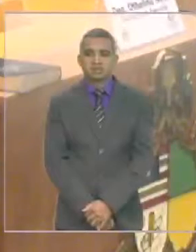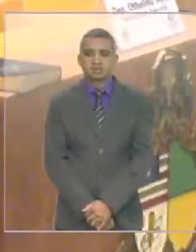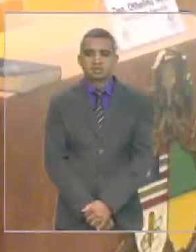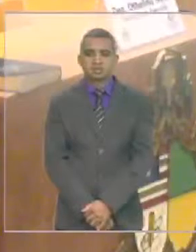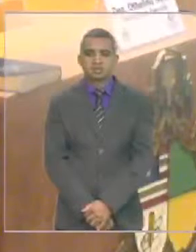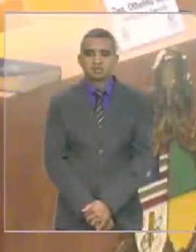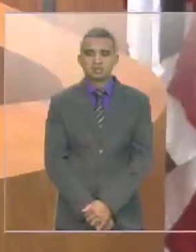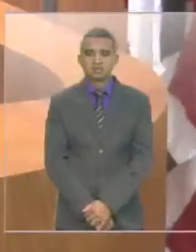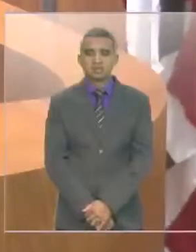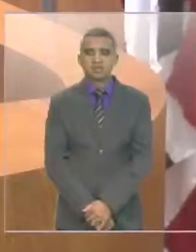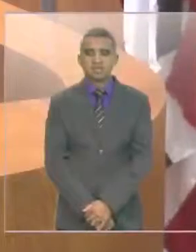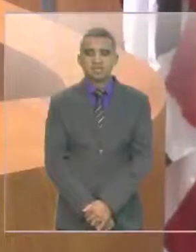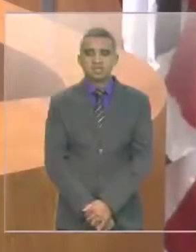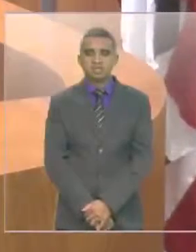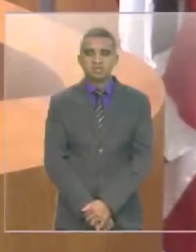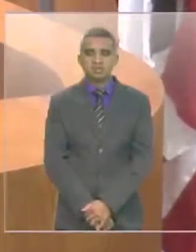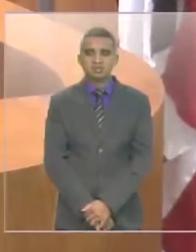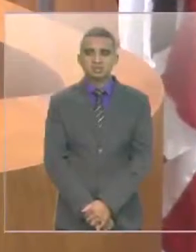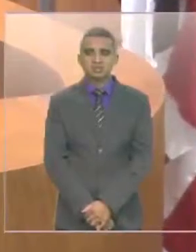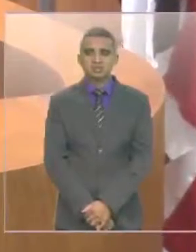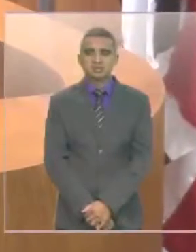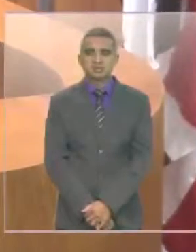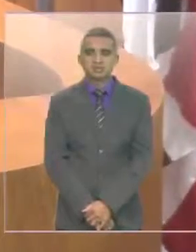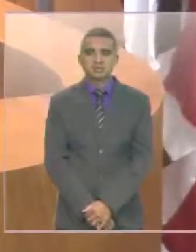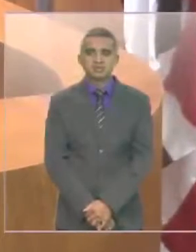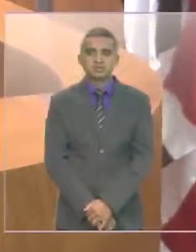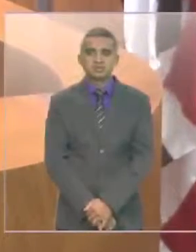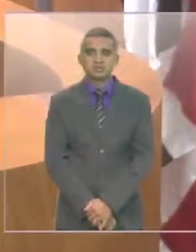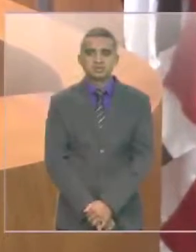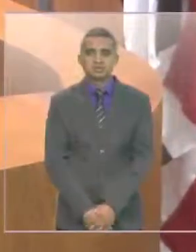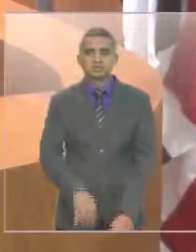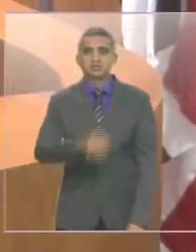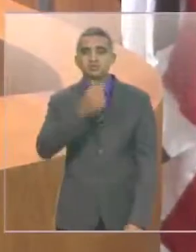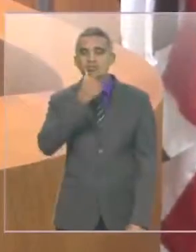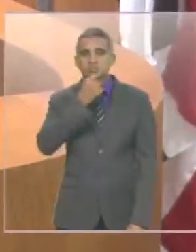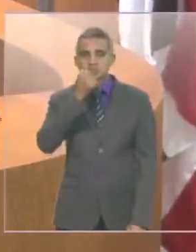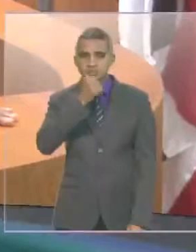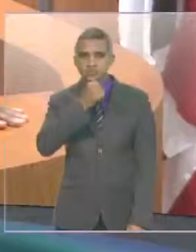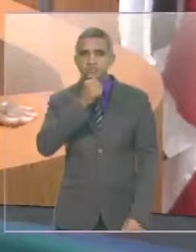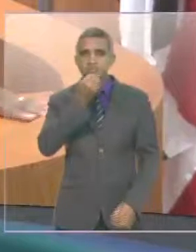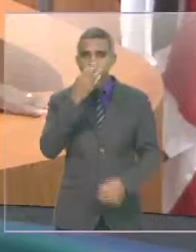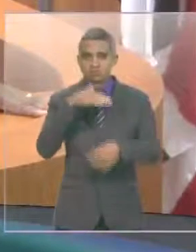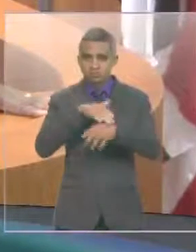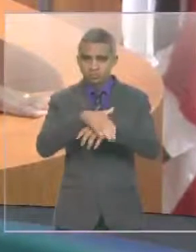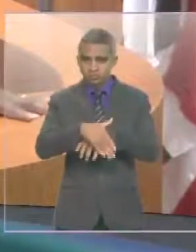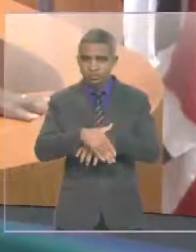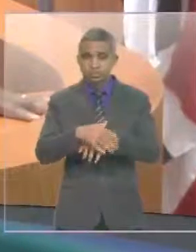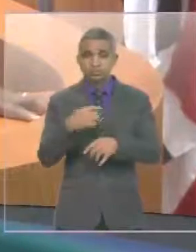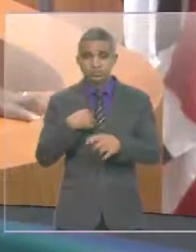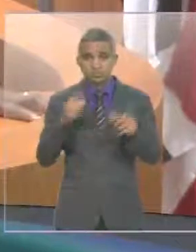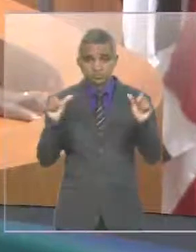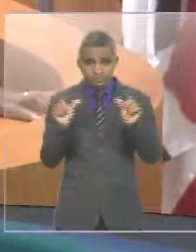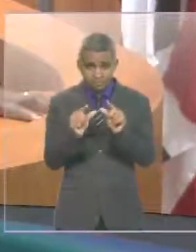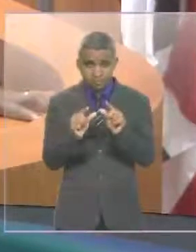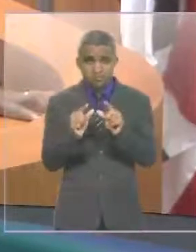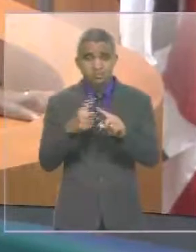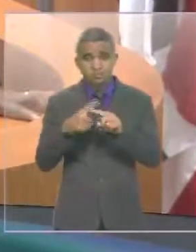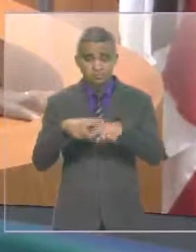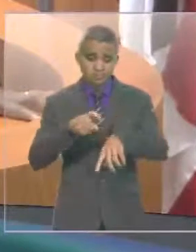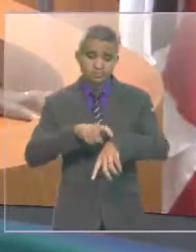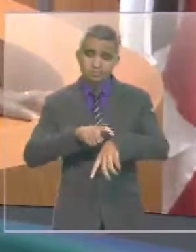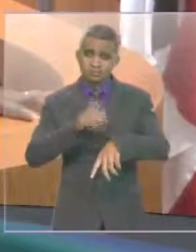nosso cordial boa noite é tentar ser breve devido ao avançado da hora